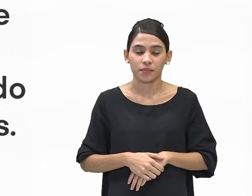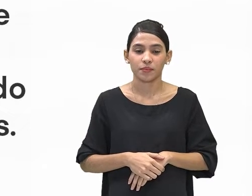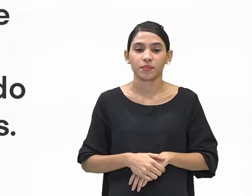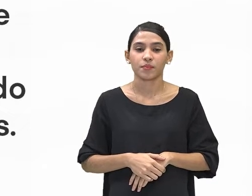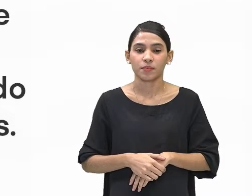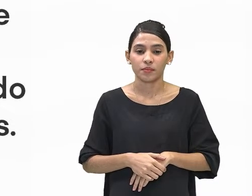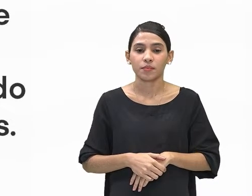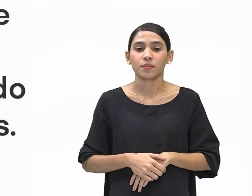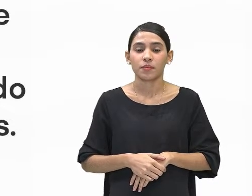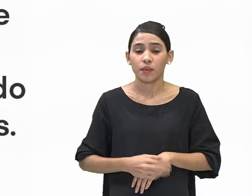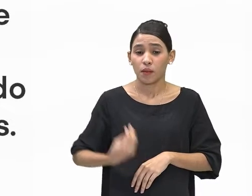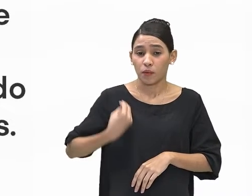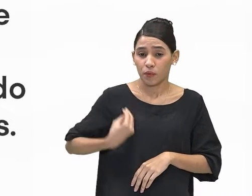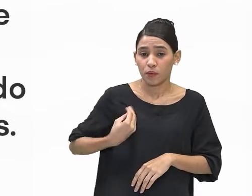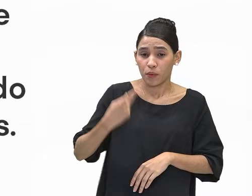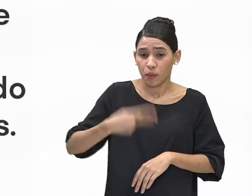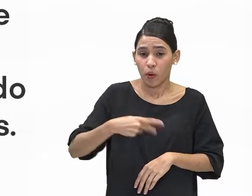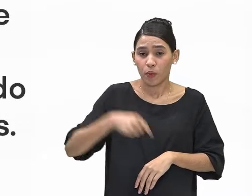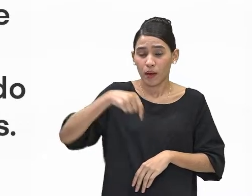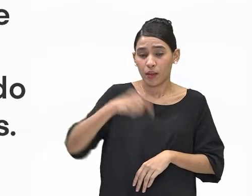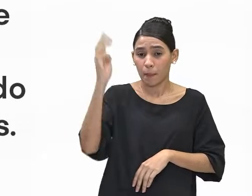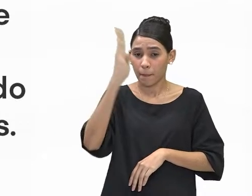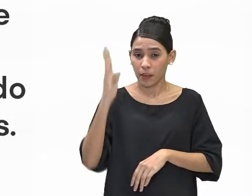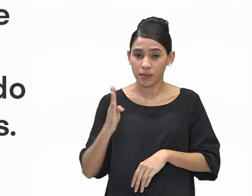são habitantes originários do Brasil,